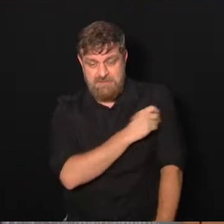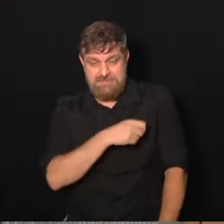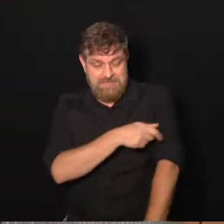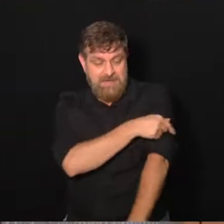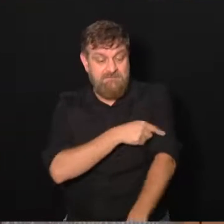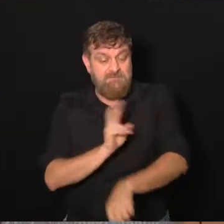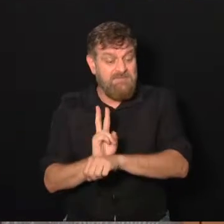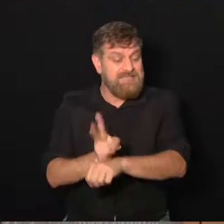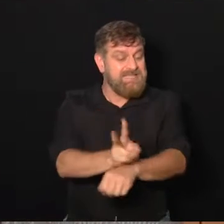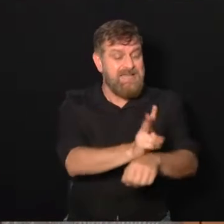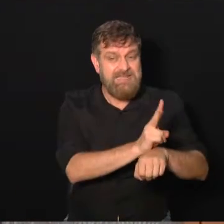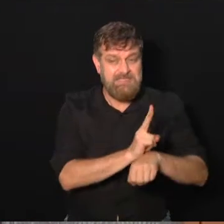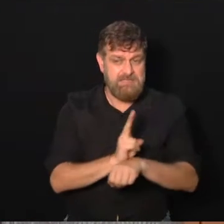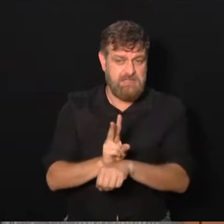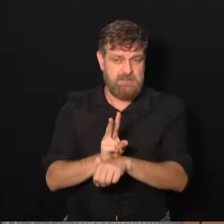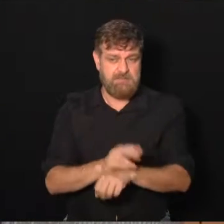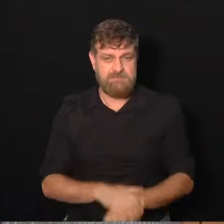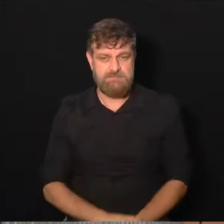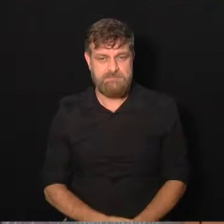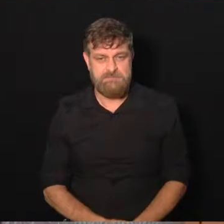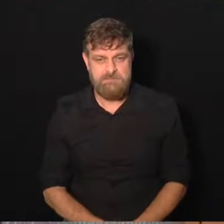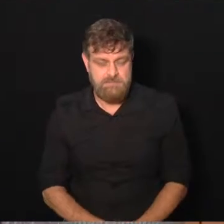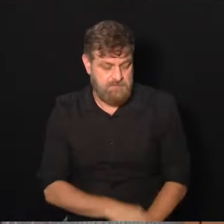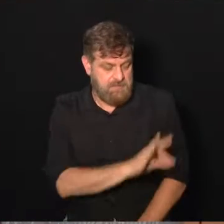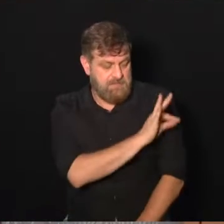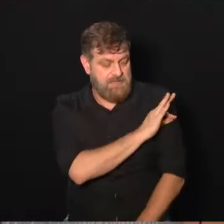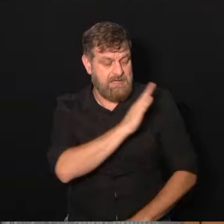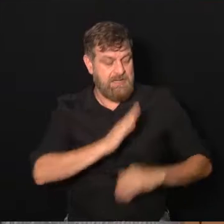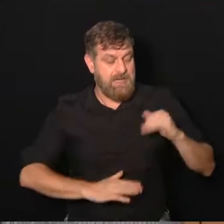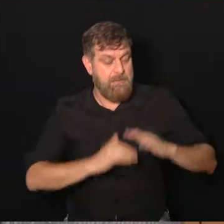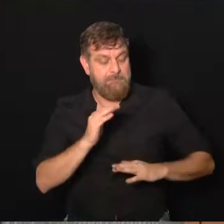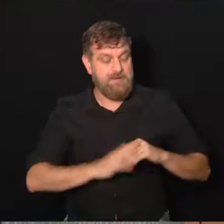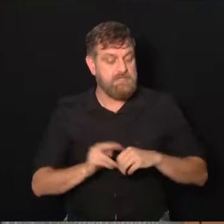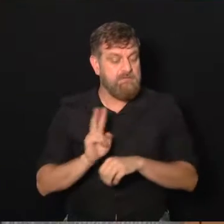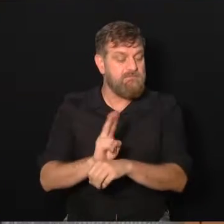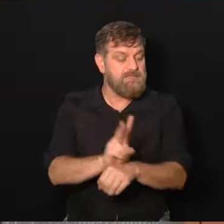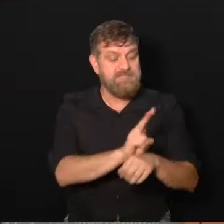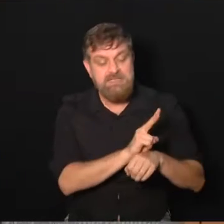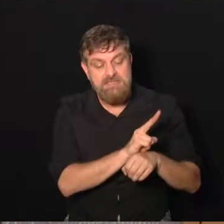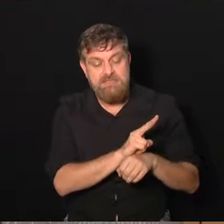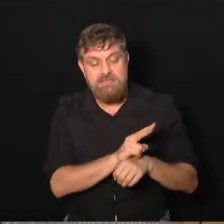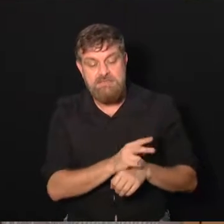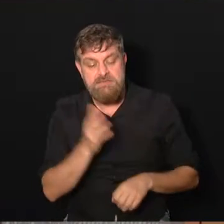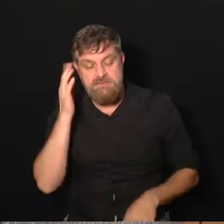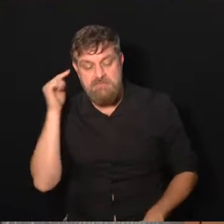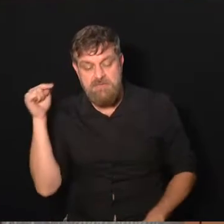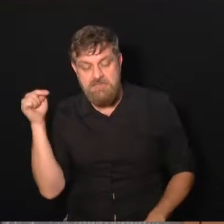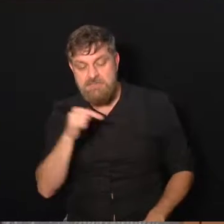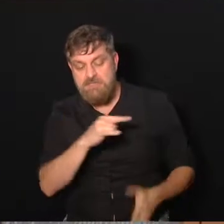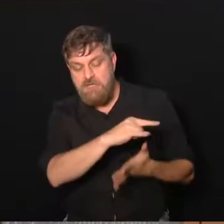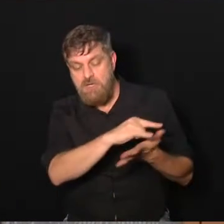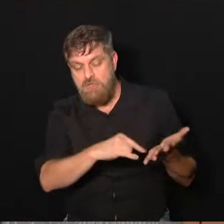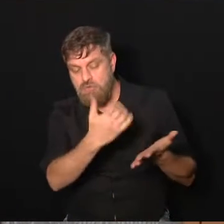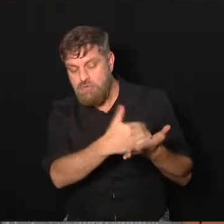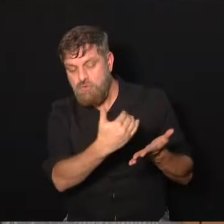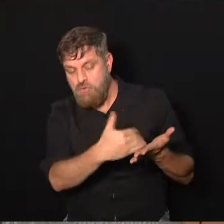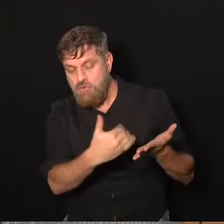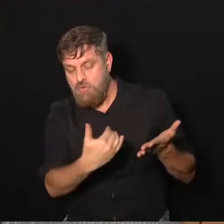fiscalizaria. A prefeitura fiscalizaria e verificaria se aqueles dispositivos estão